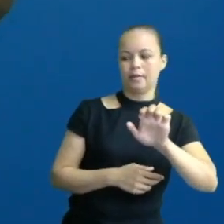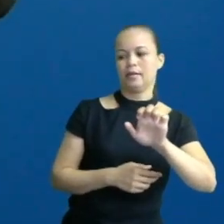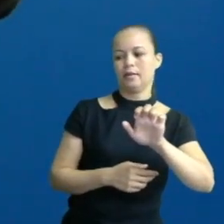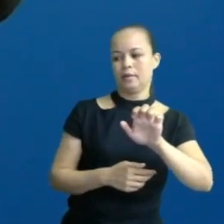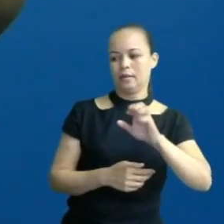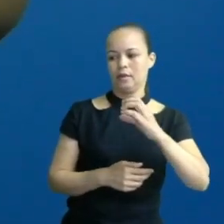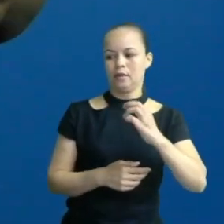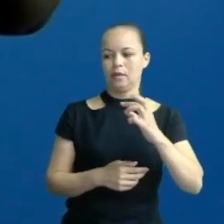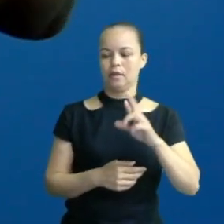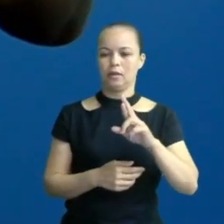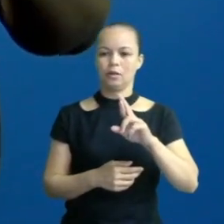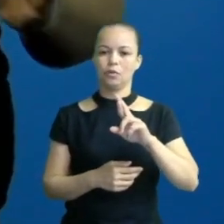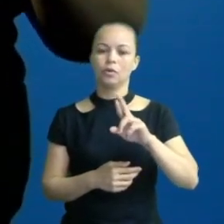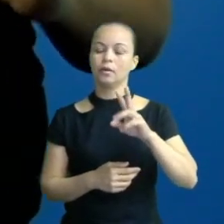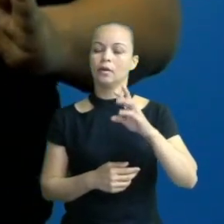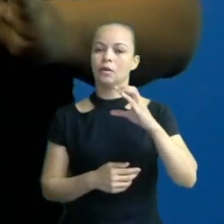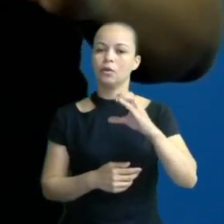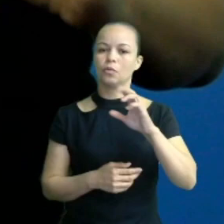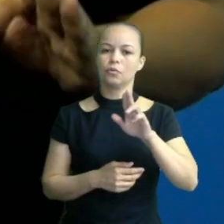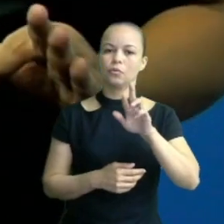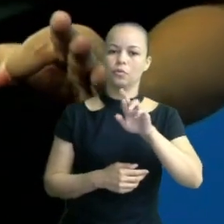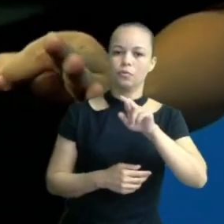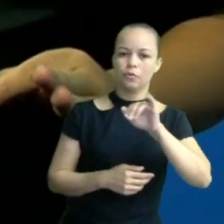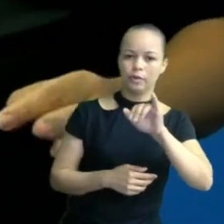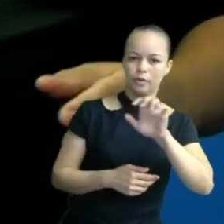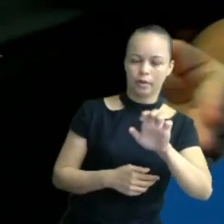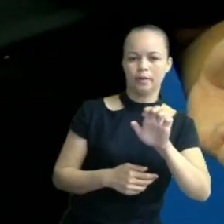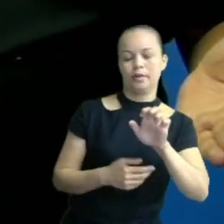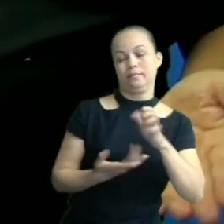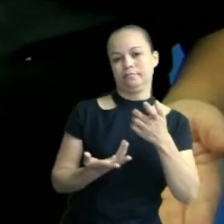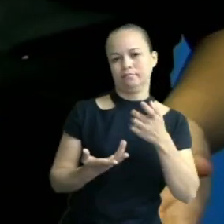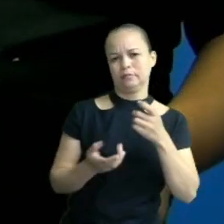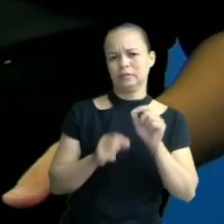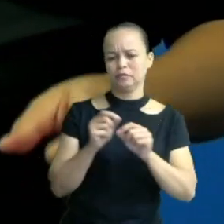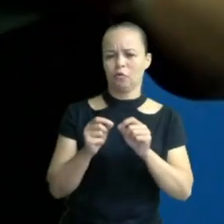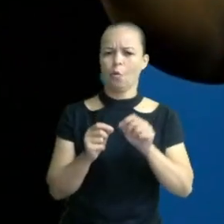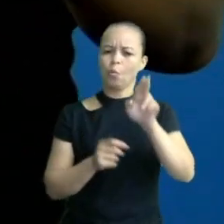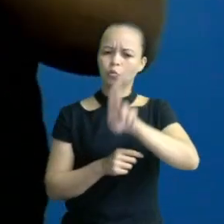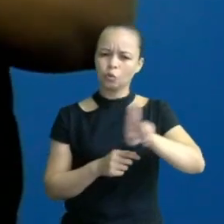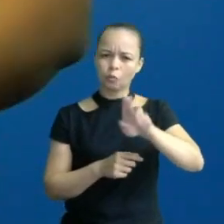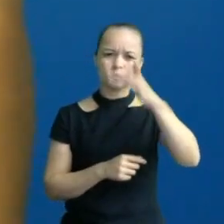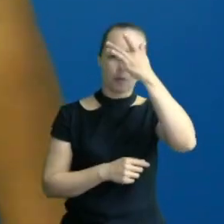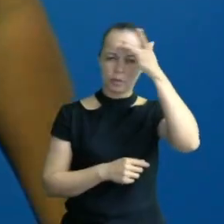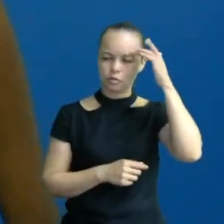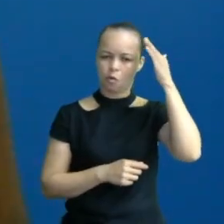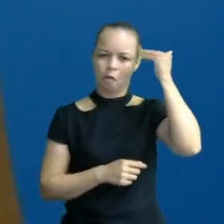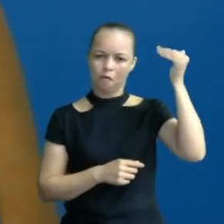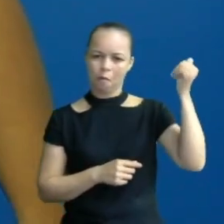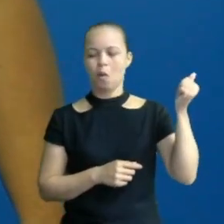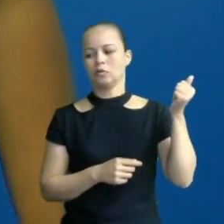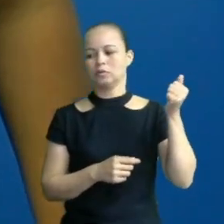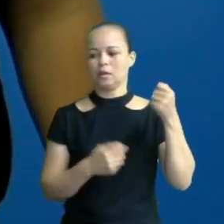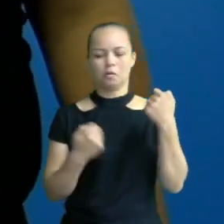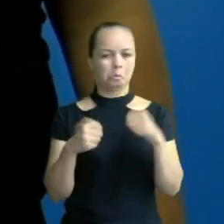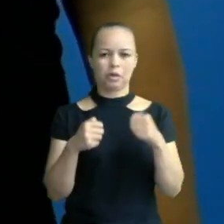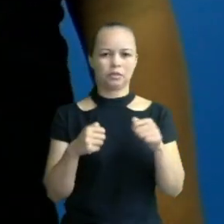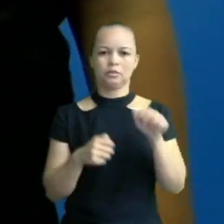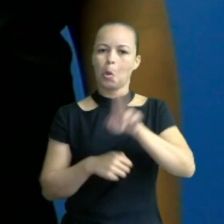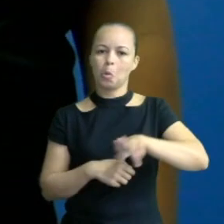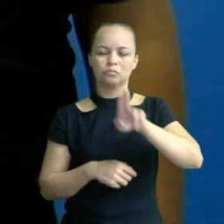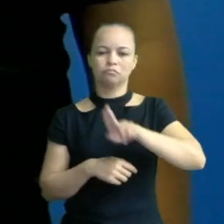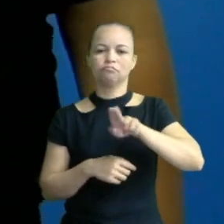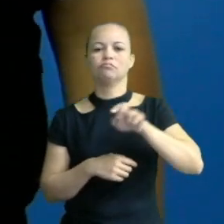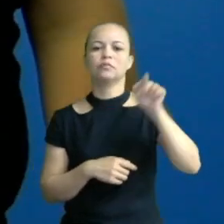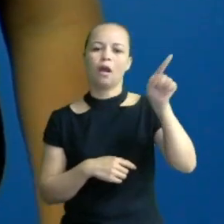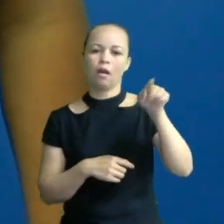Mary? Não. Se for relacionado a uma pessoa famosa, né, o nome de uma pessoa famosa, não utilizaremos crase. Tá